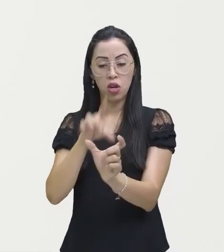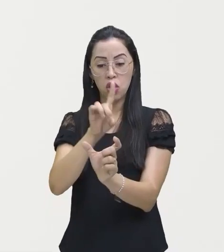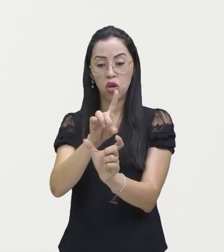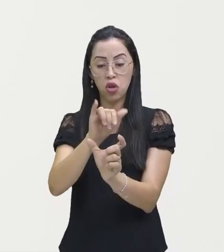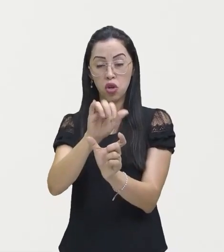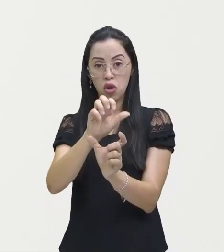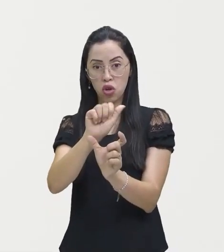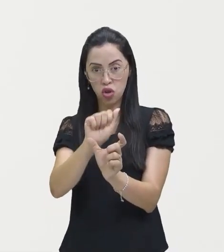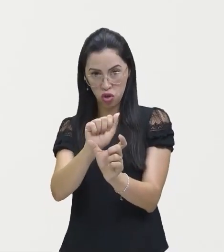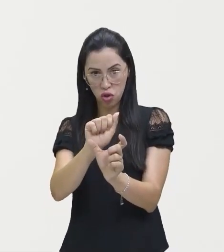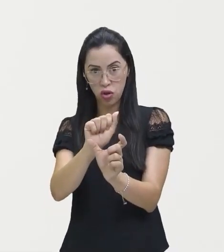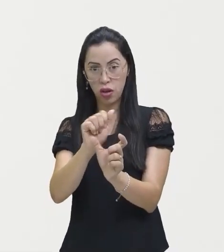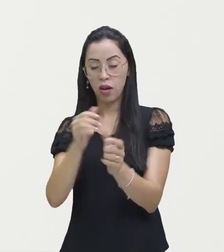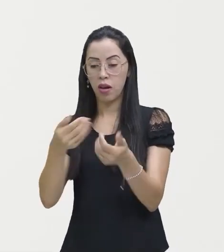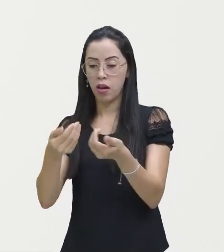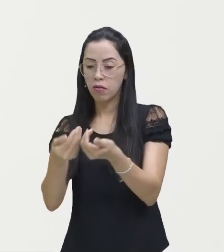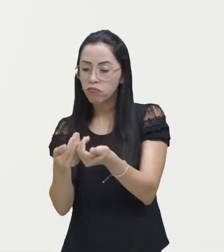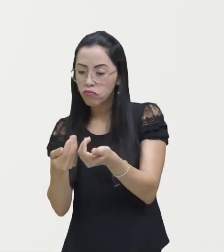belo